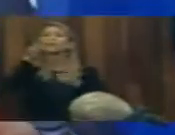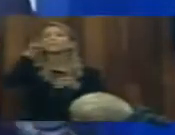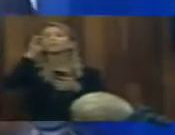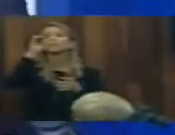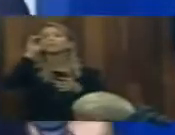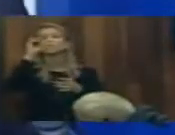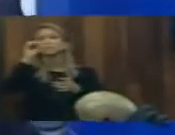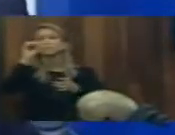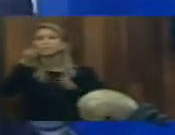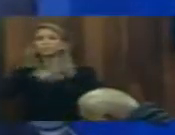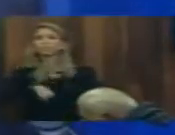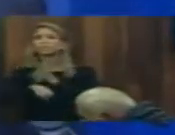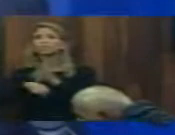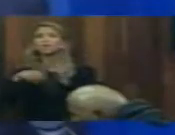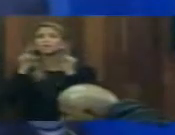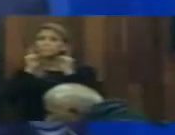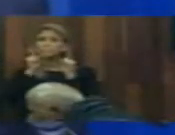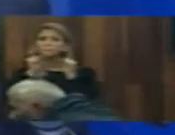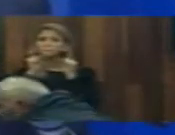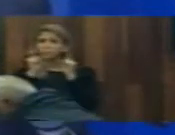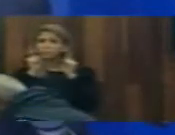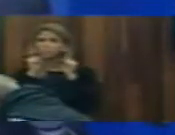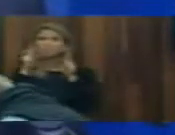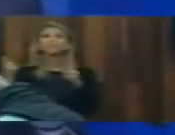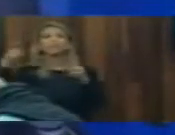lei para que a gente possa aqui colocar?